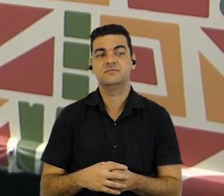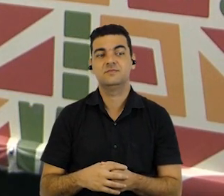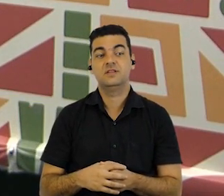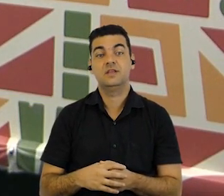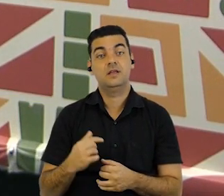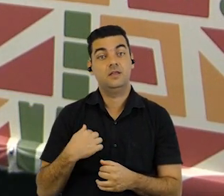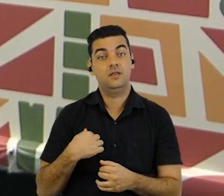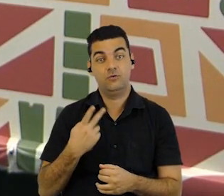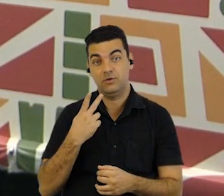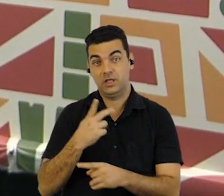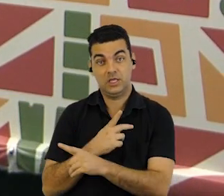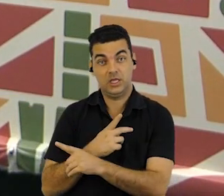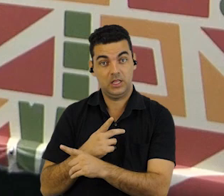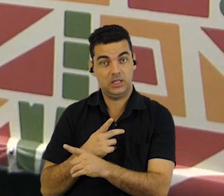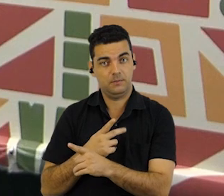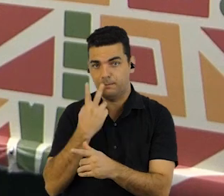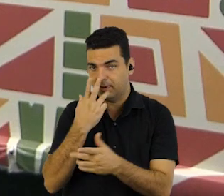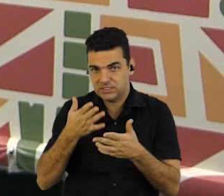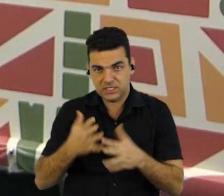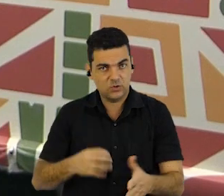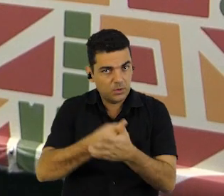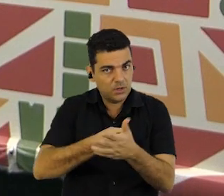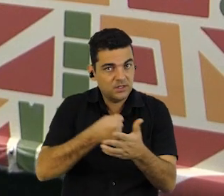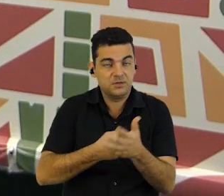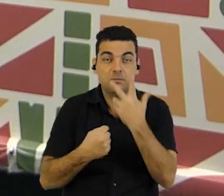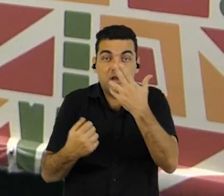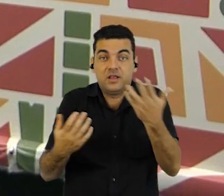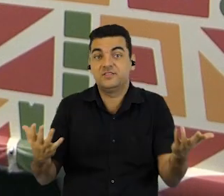eu não diria nunca que a Simone não nasceu militante,